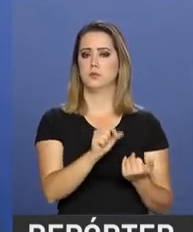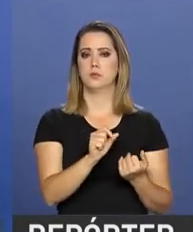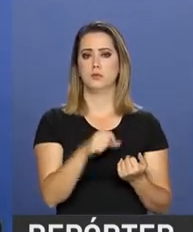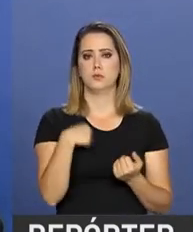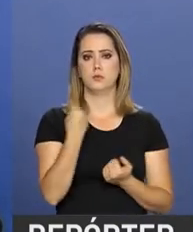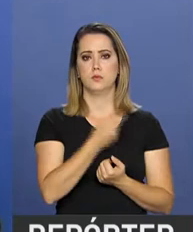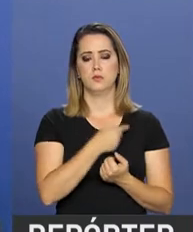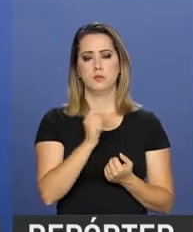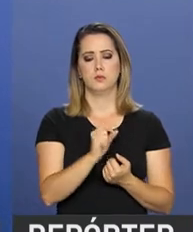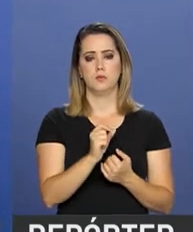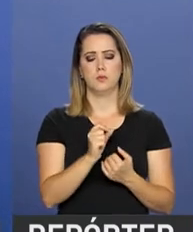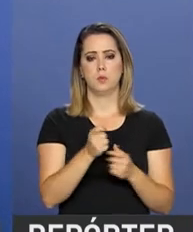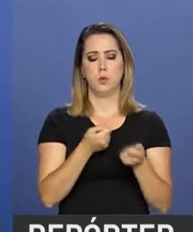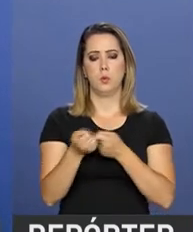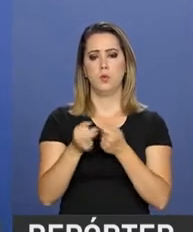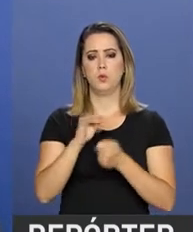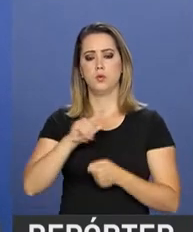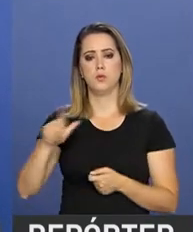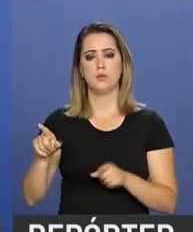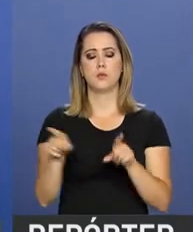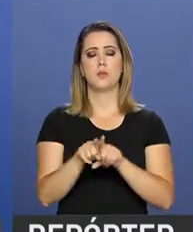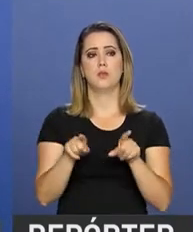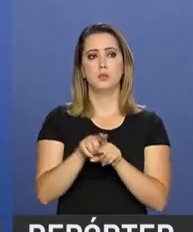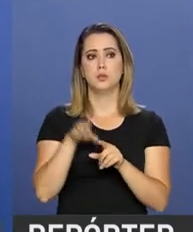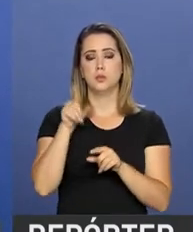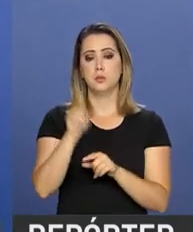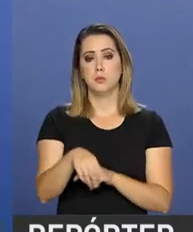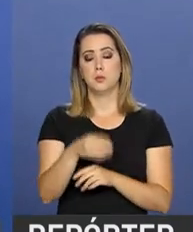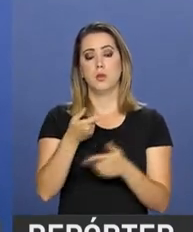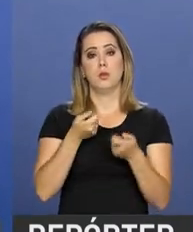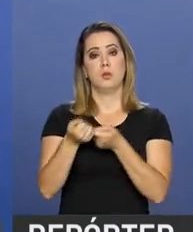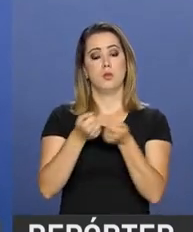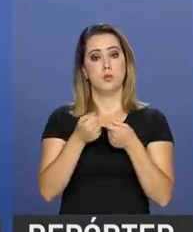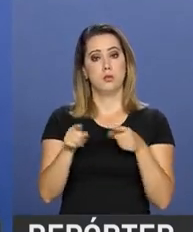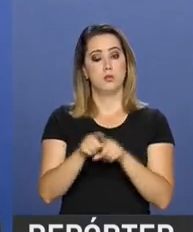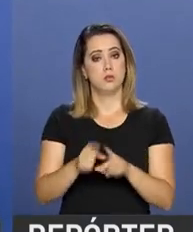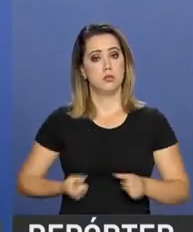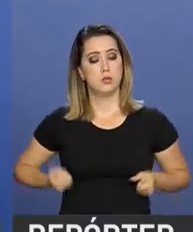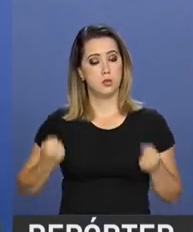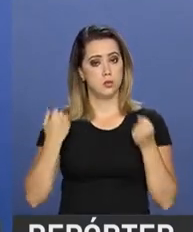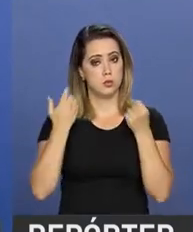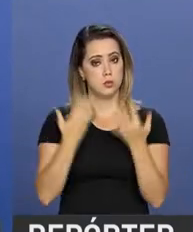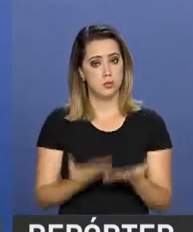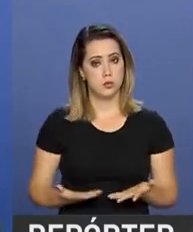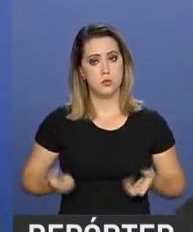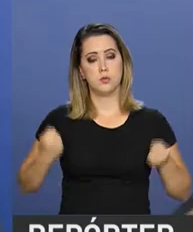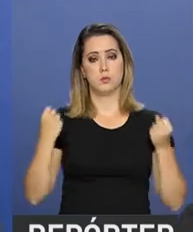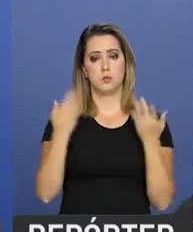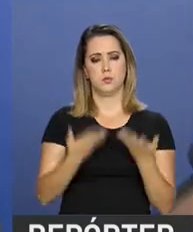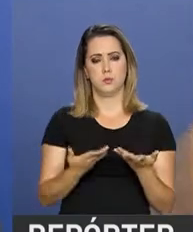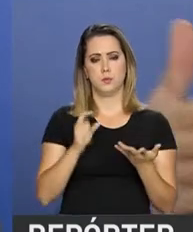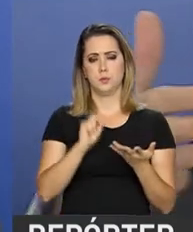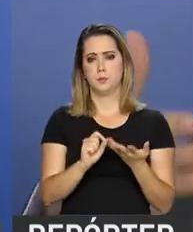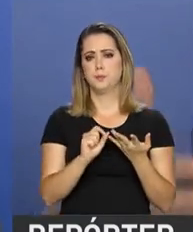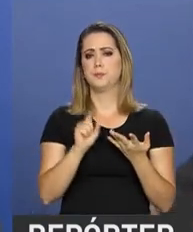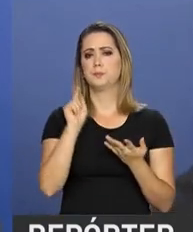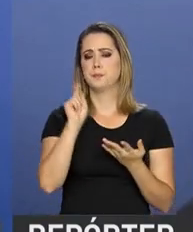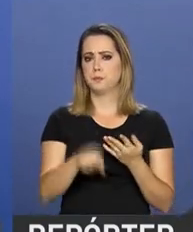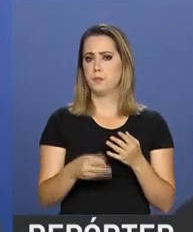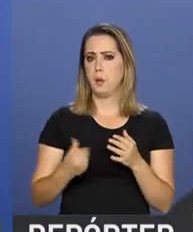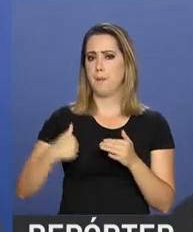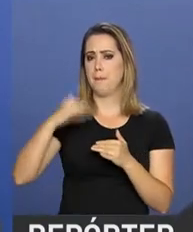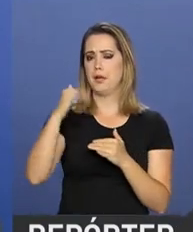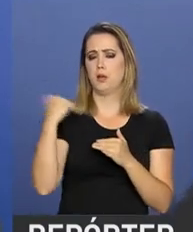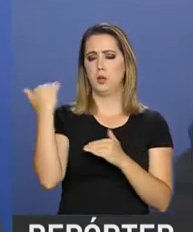que o controle fiscal também muito rígido de despesas correntes discricionárias chegou a maior